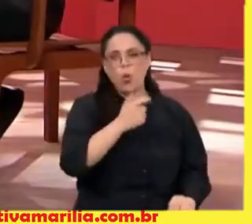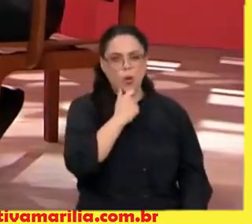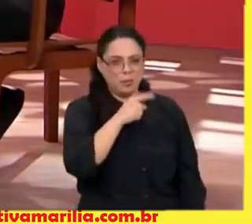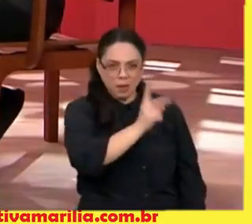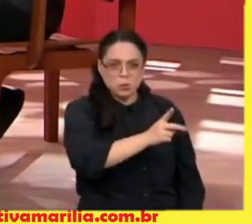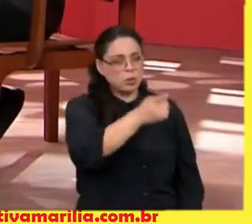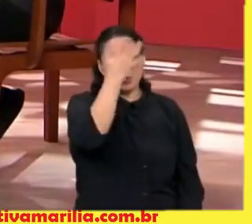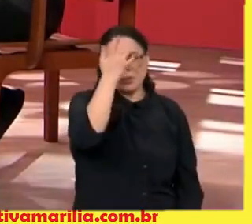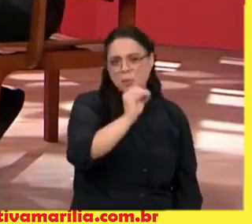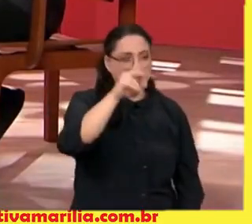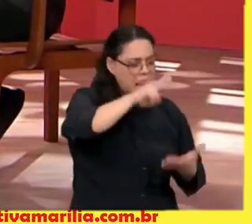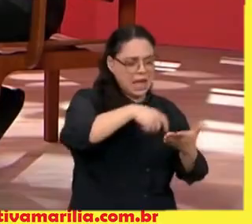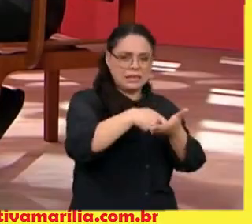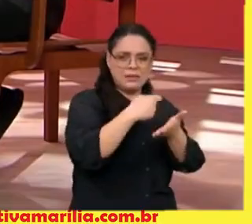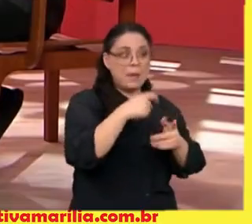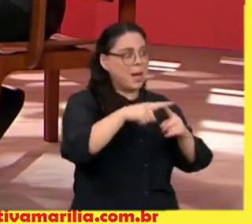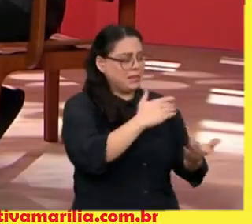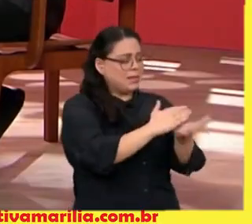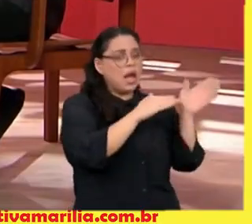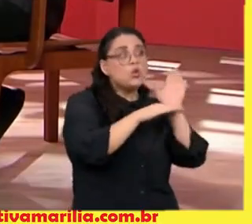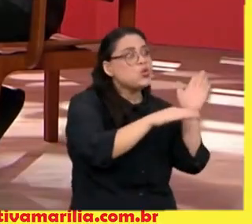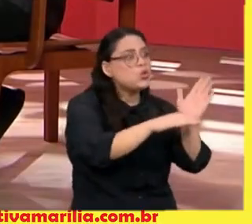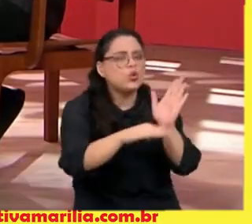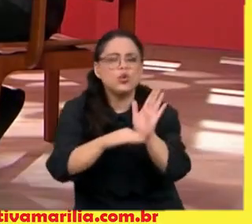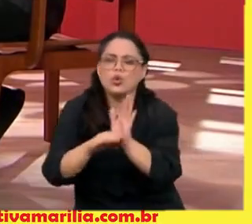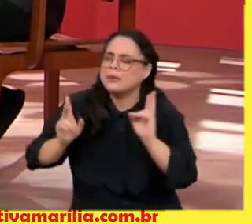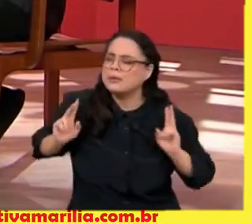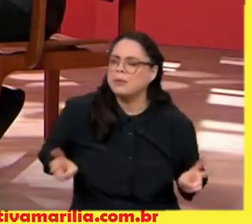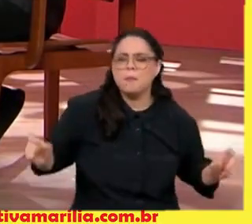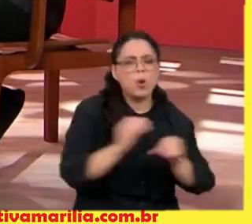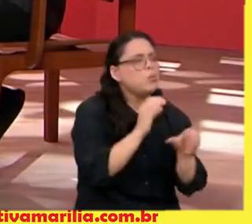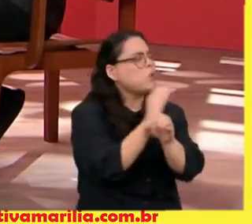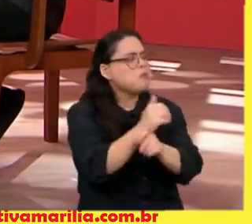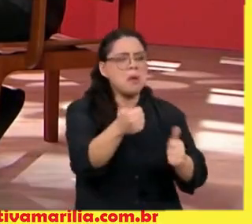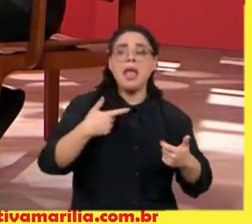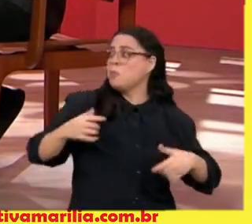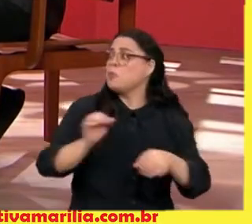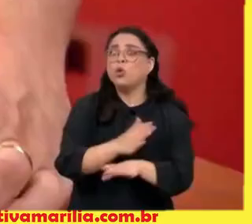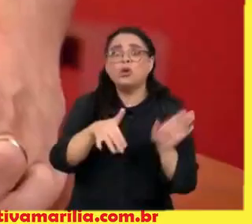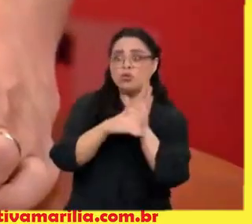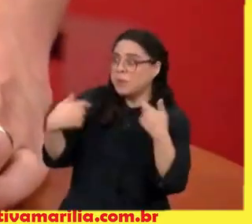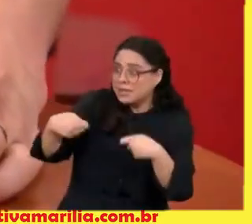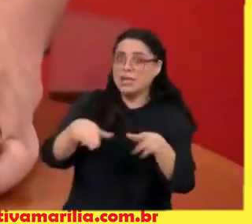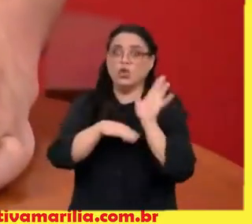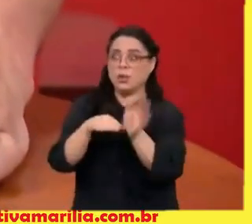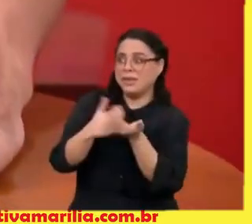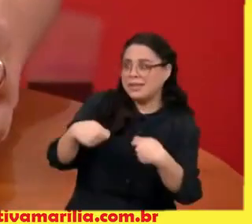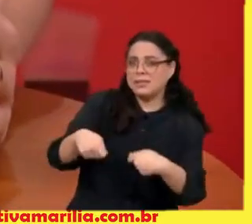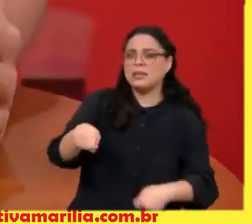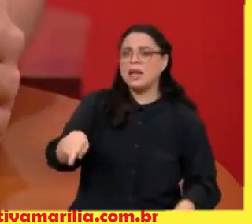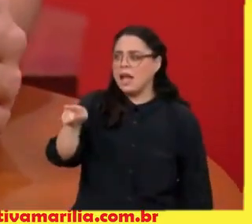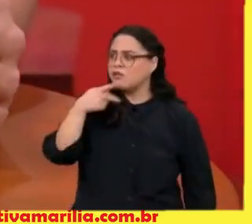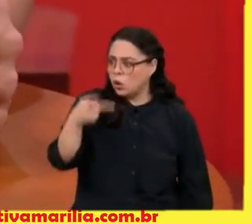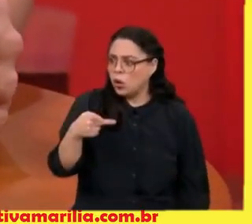ele se virava nos 30. E um dia eu falei para ele, fulano, você não precisa ajudar todo mundo. Você fica muito cansado. Ele falou,